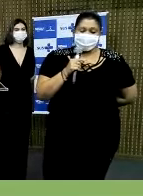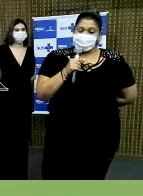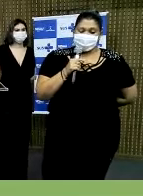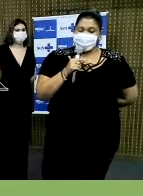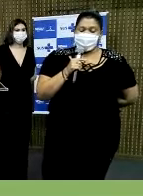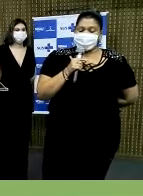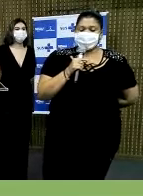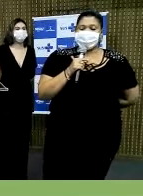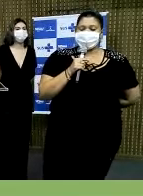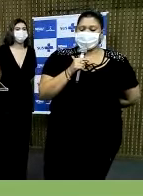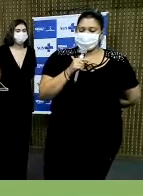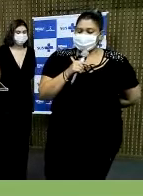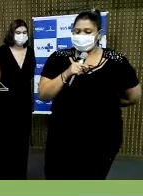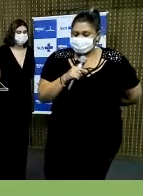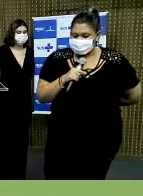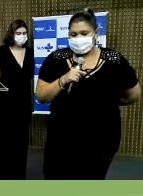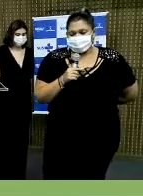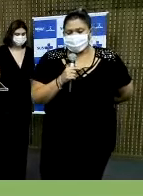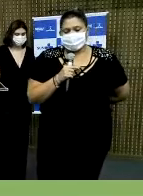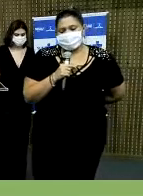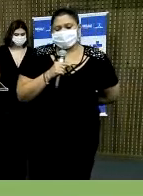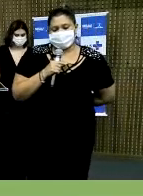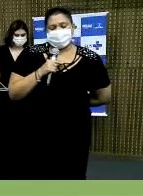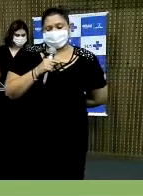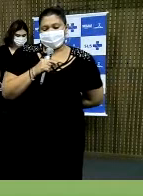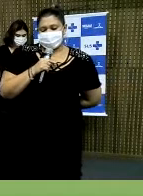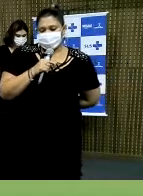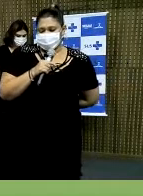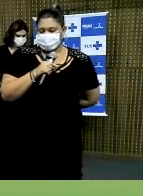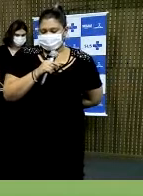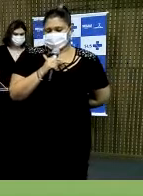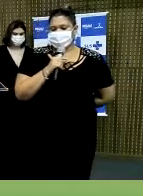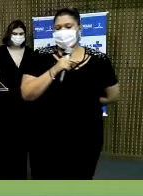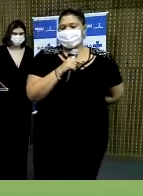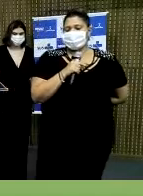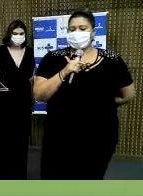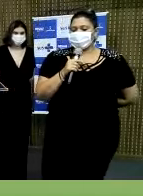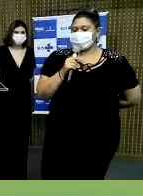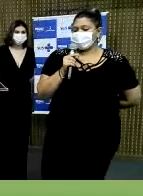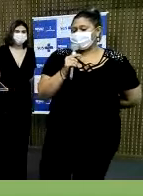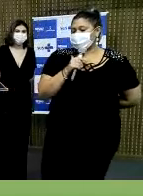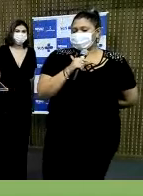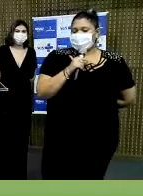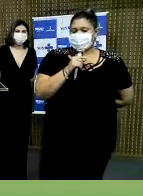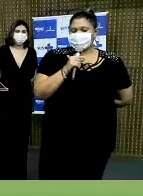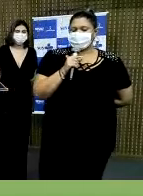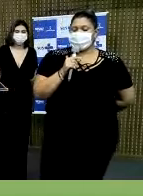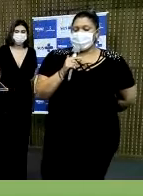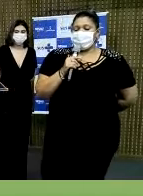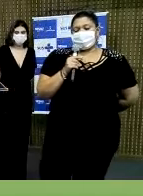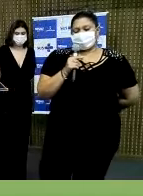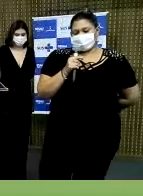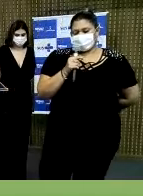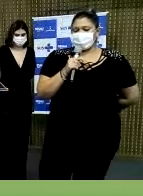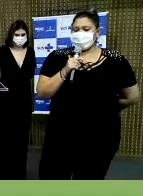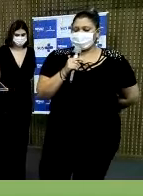nenhum negados, poucos devolvidos, e o absenteísmo também bem baixinho. As consultas mais solicitadas foram